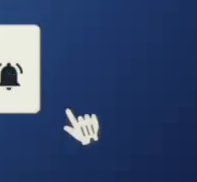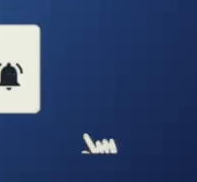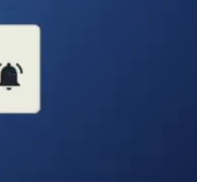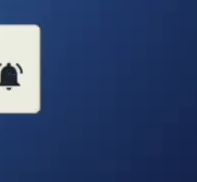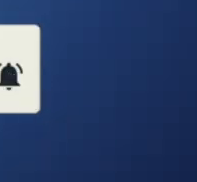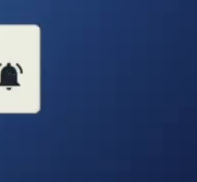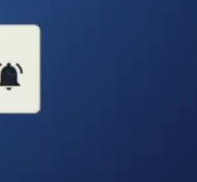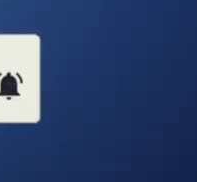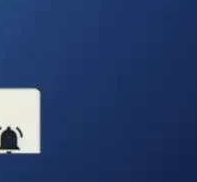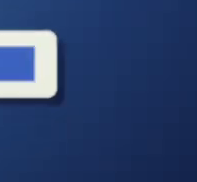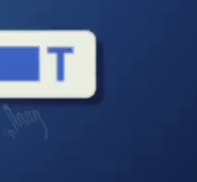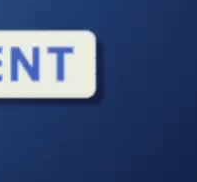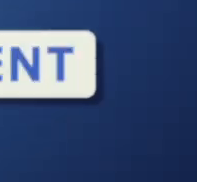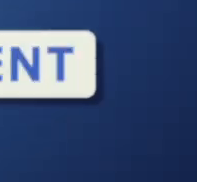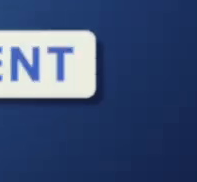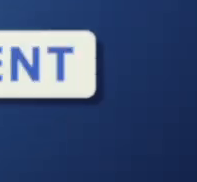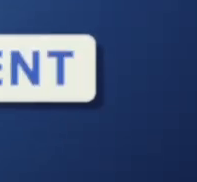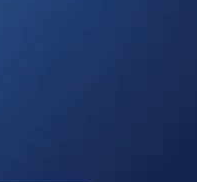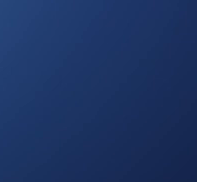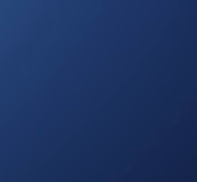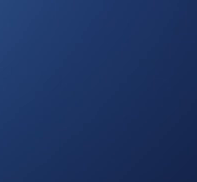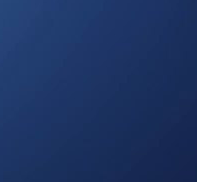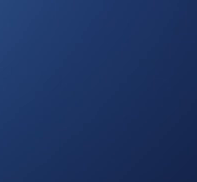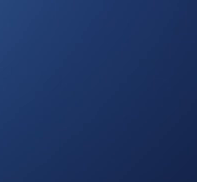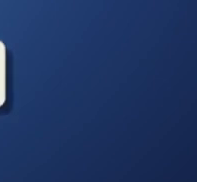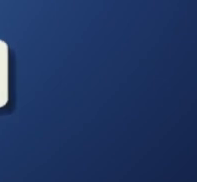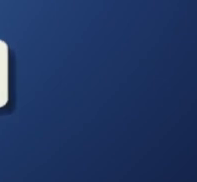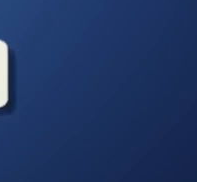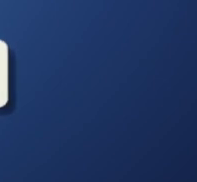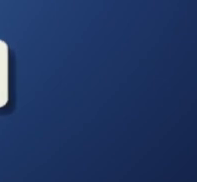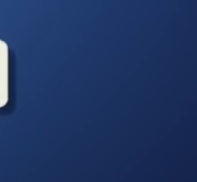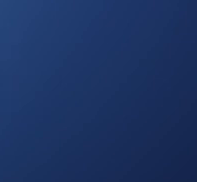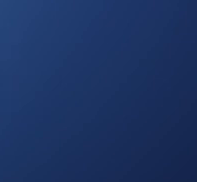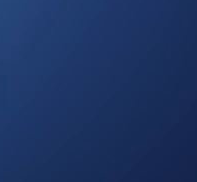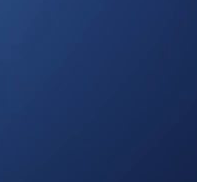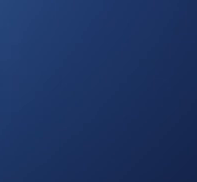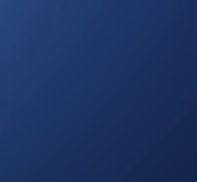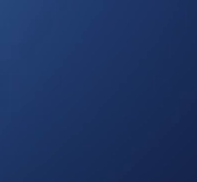No hanehan butang notifikasan, ho di fo komentari no fa hetutan ba media selu.